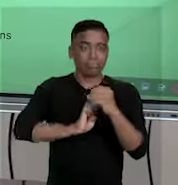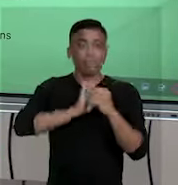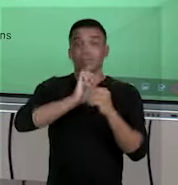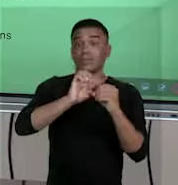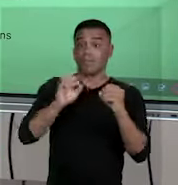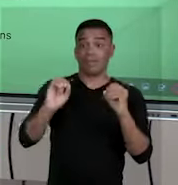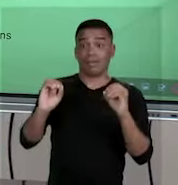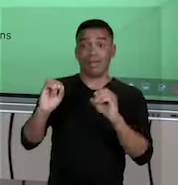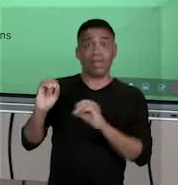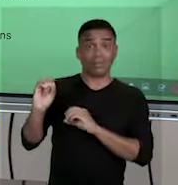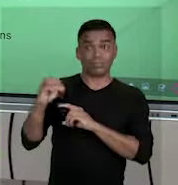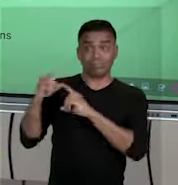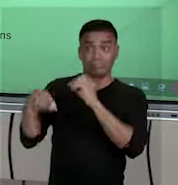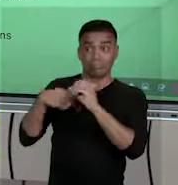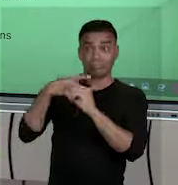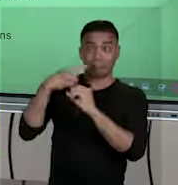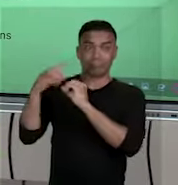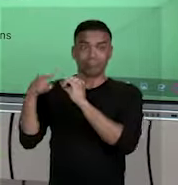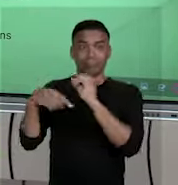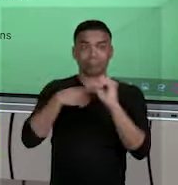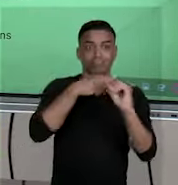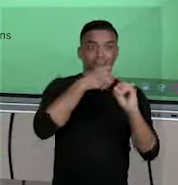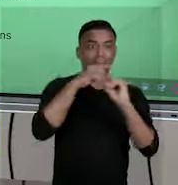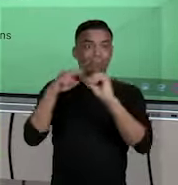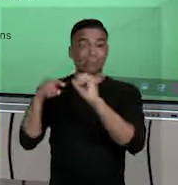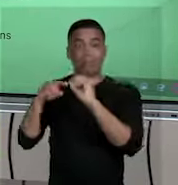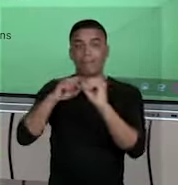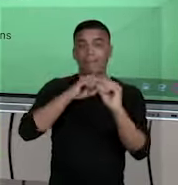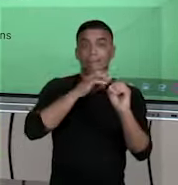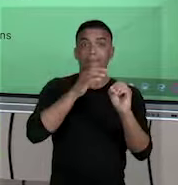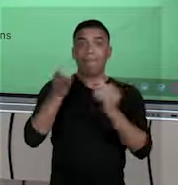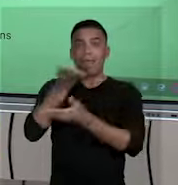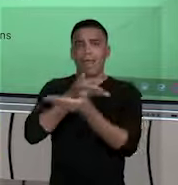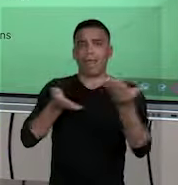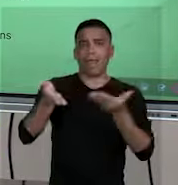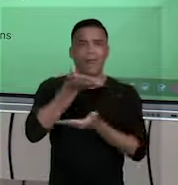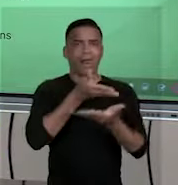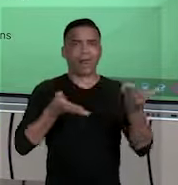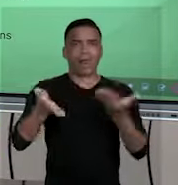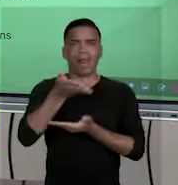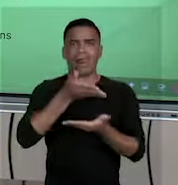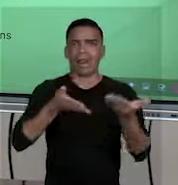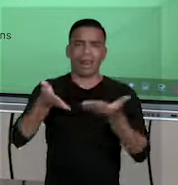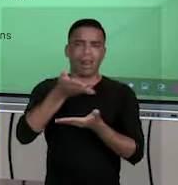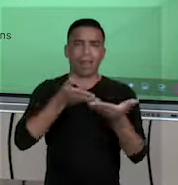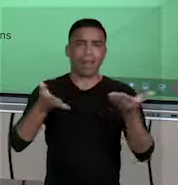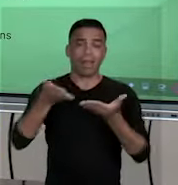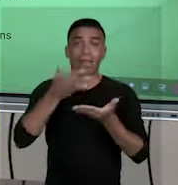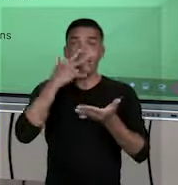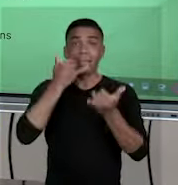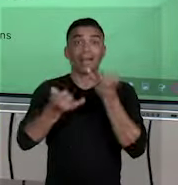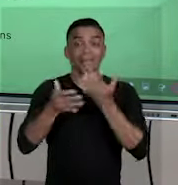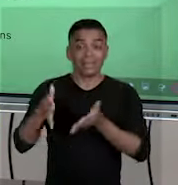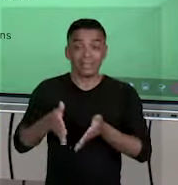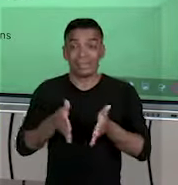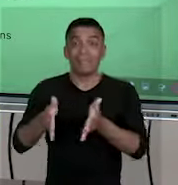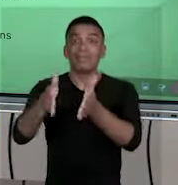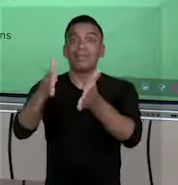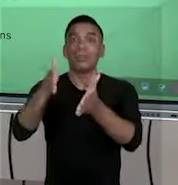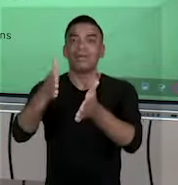para o outro. E aí forma uma corrente, como se fosse um rio de elétrons. Esse rio de elétrons a gente chama de